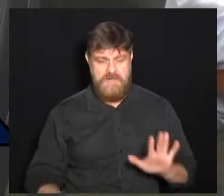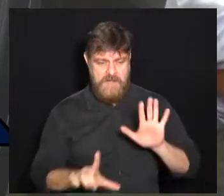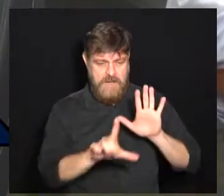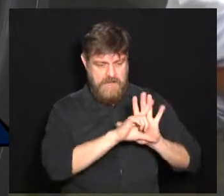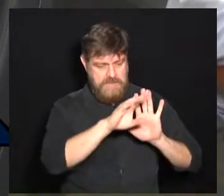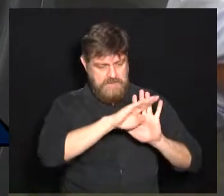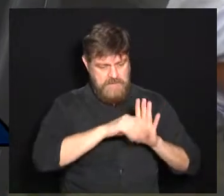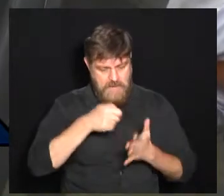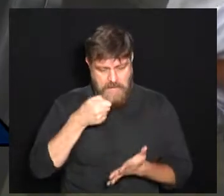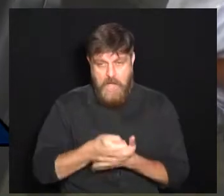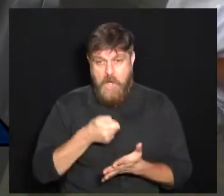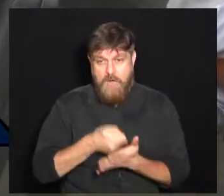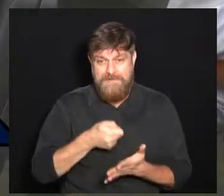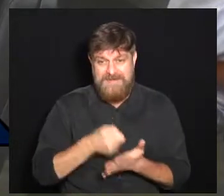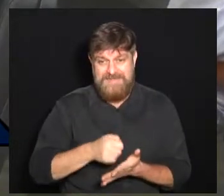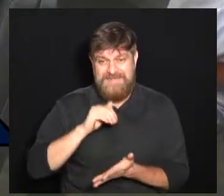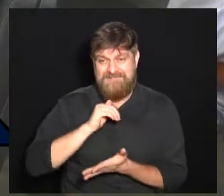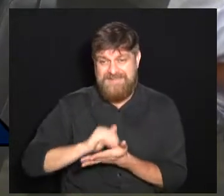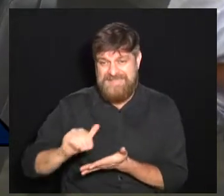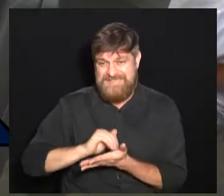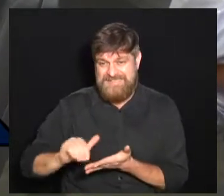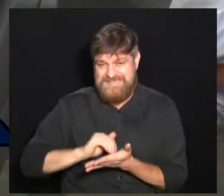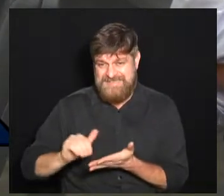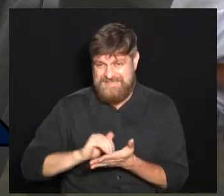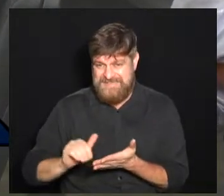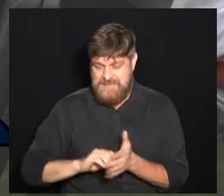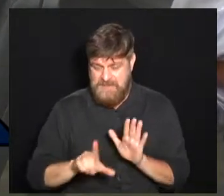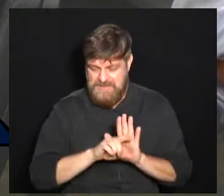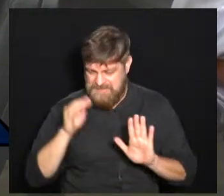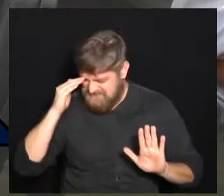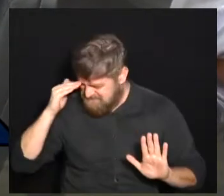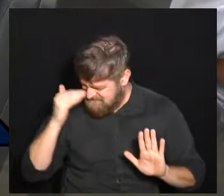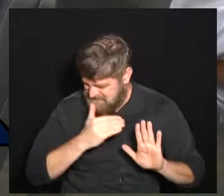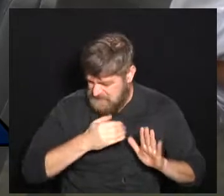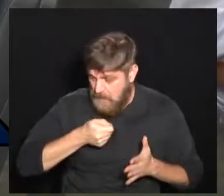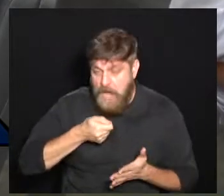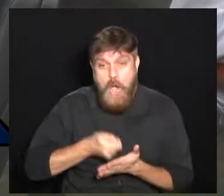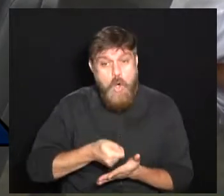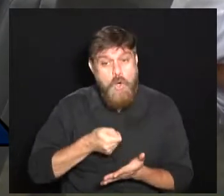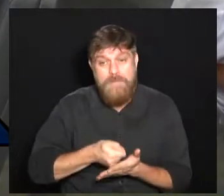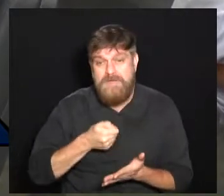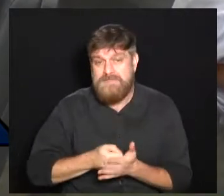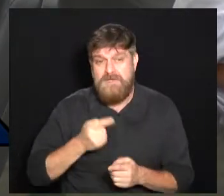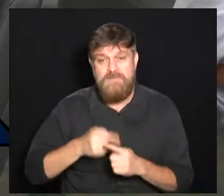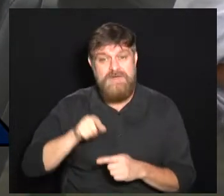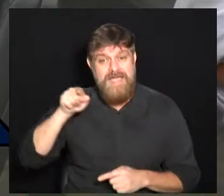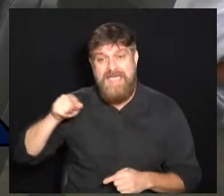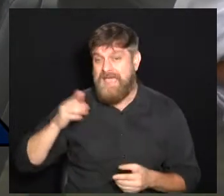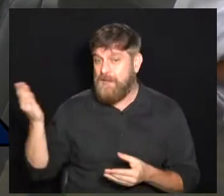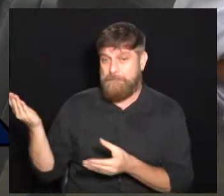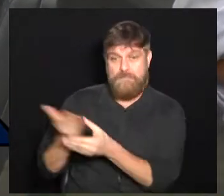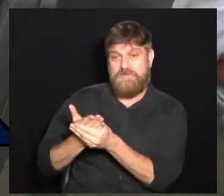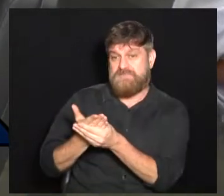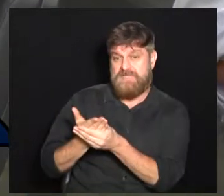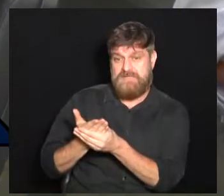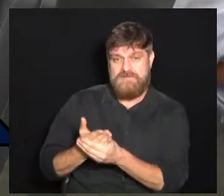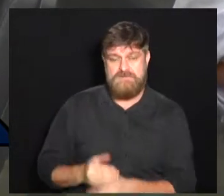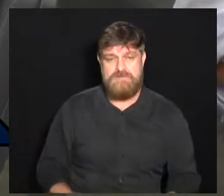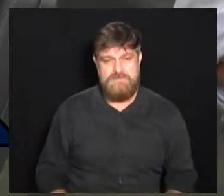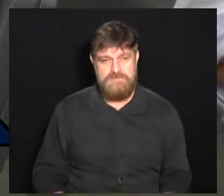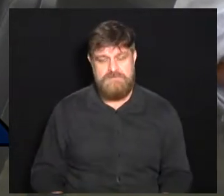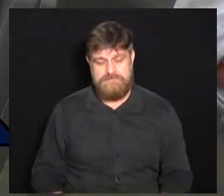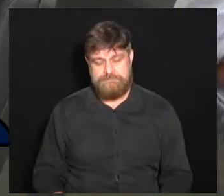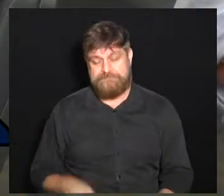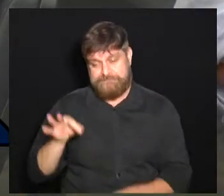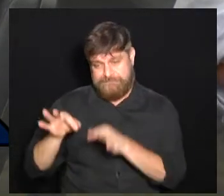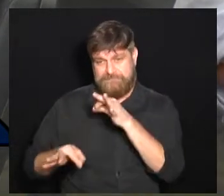seja, a obrigação que a secretária vem cumprindo, que ela tem obrigação de cumprir, porque senão ela responde processo na